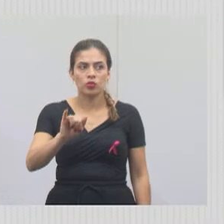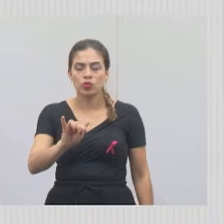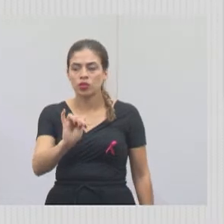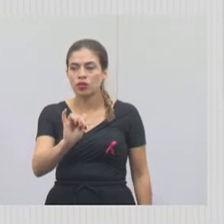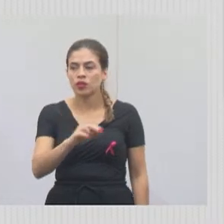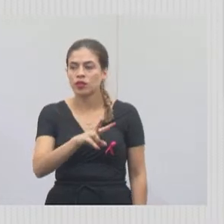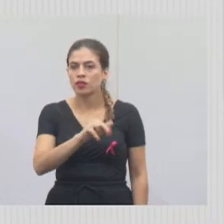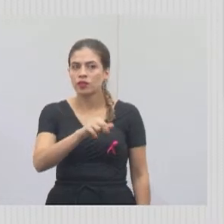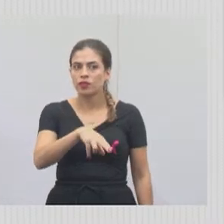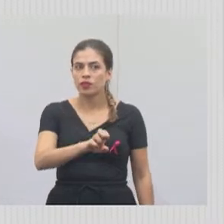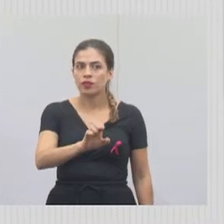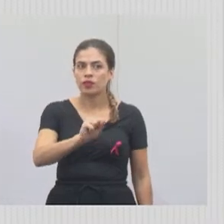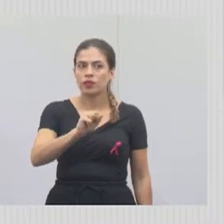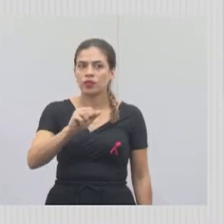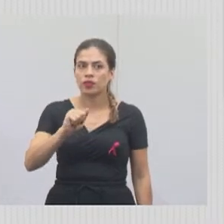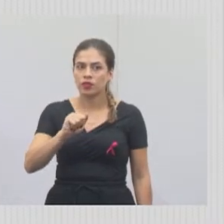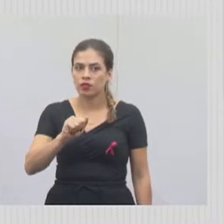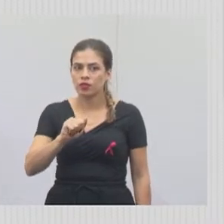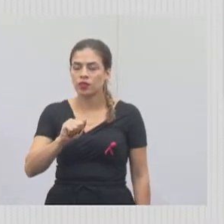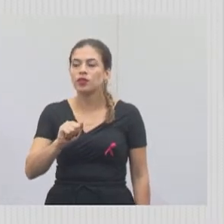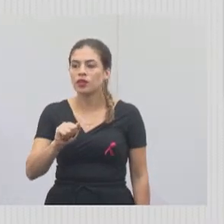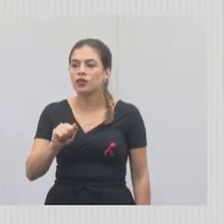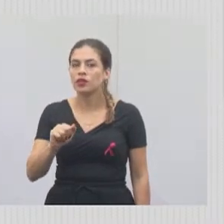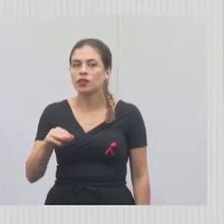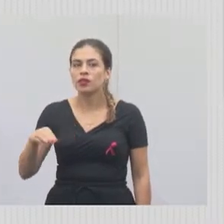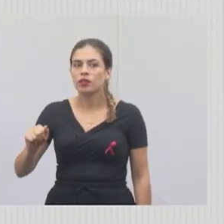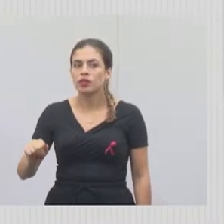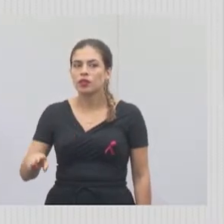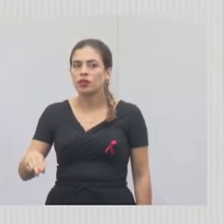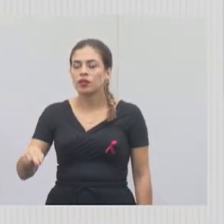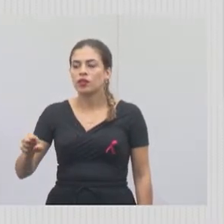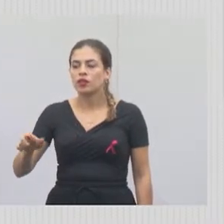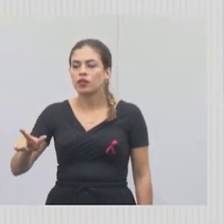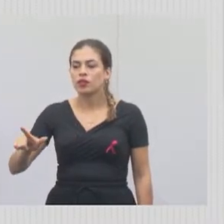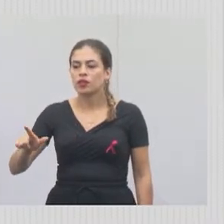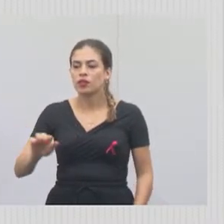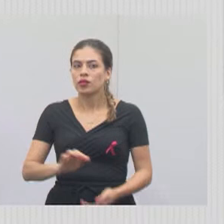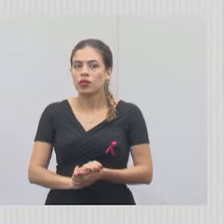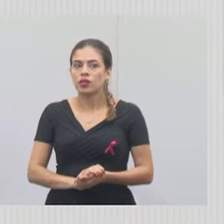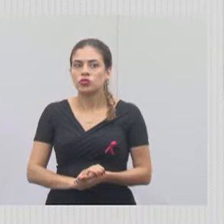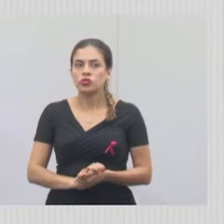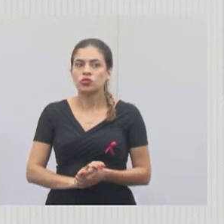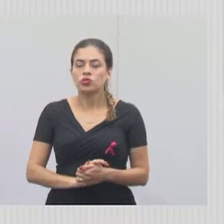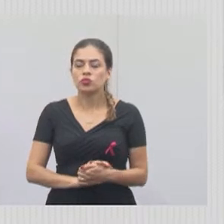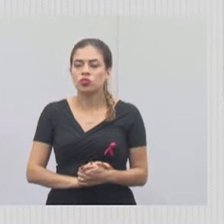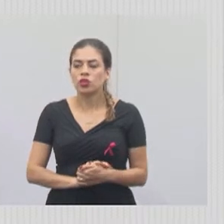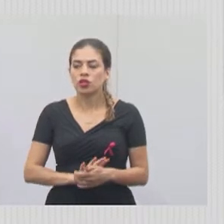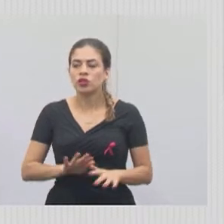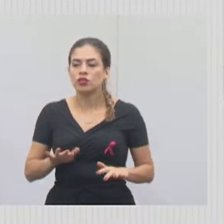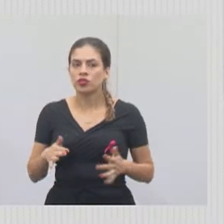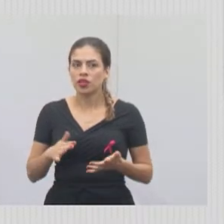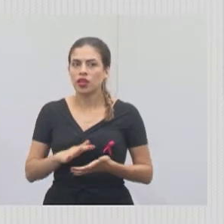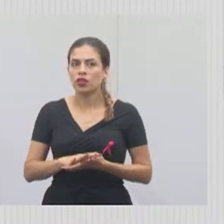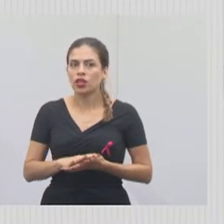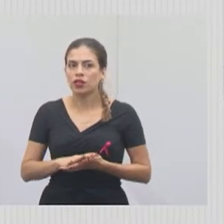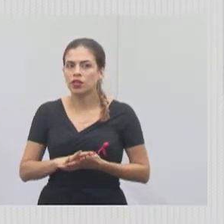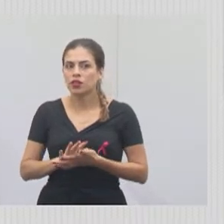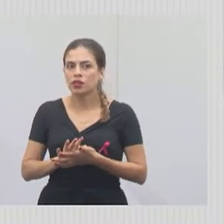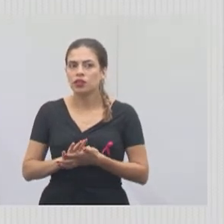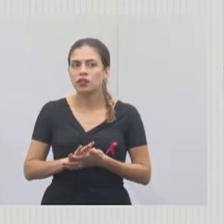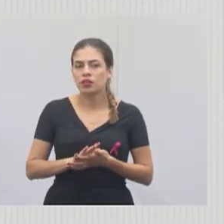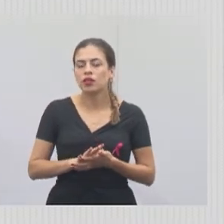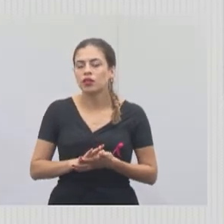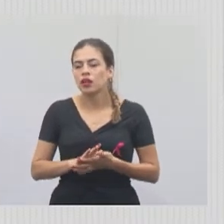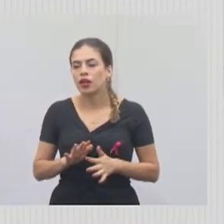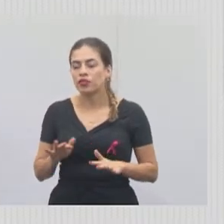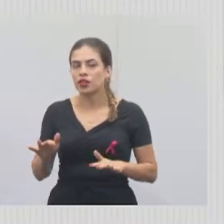Manuel. E, gente, está muito bonita a sala ali do MAV, muito bacana mesmo